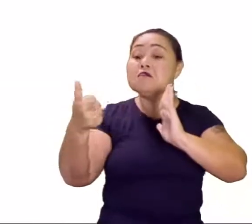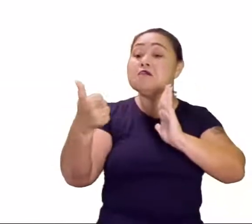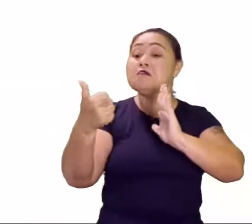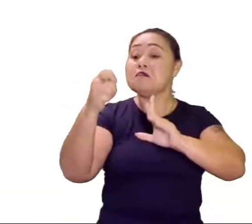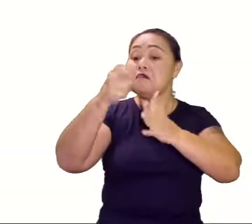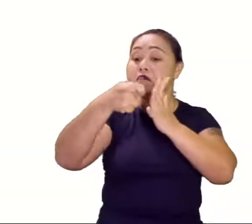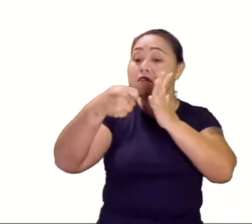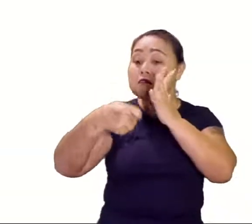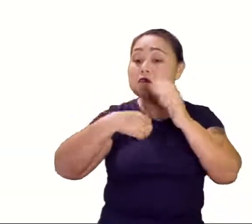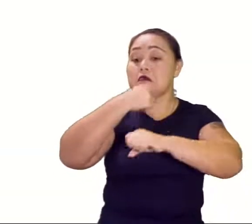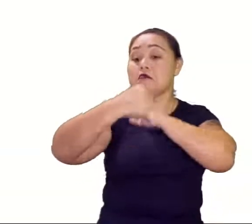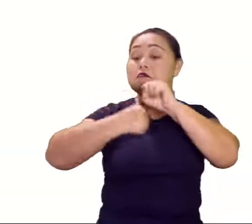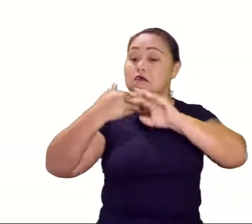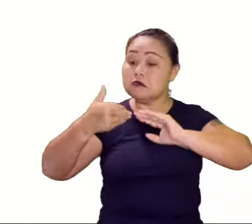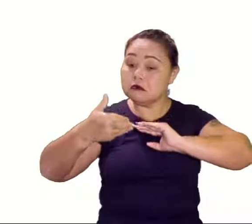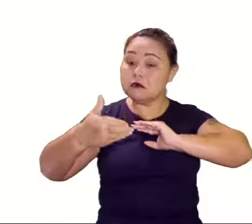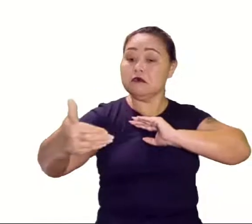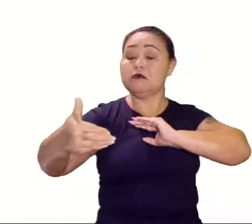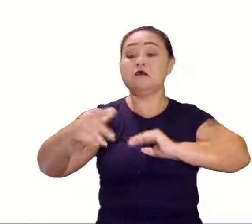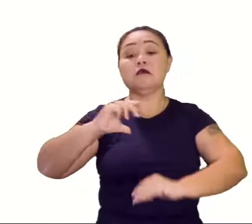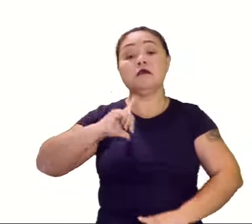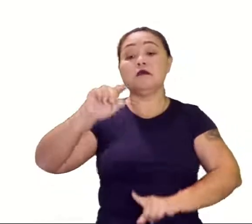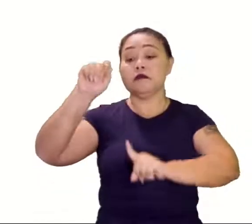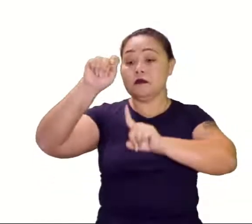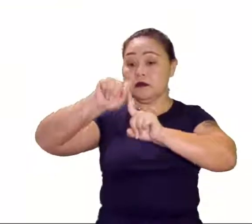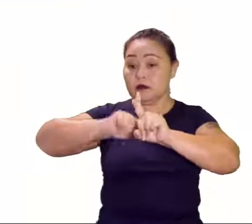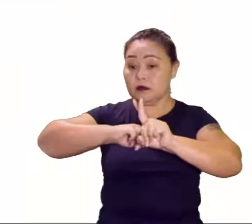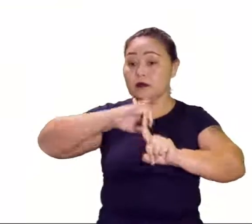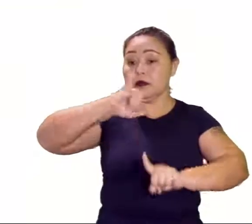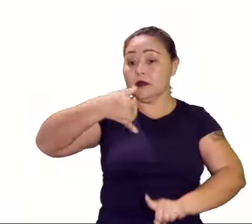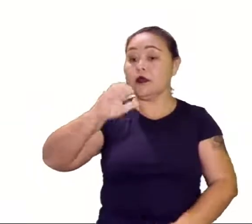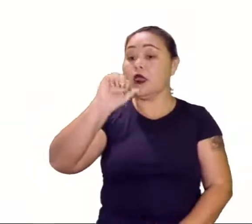já sabe que o nosso mês de janeiro é o nosso A1, não